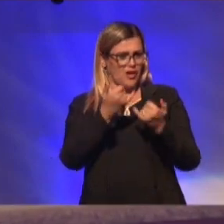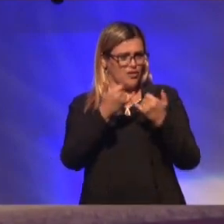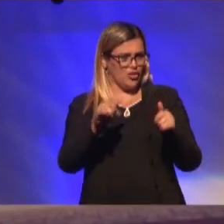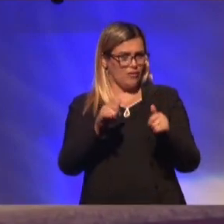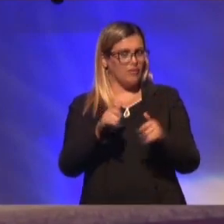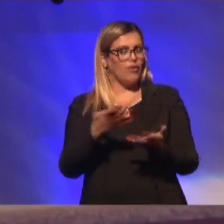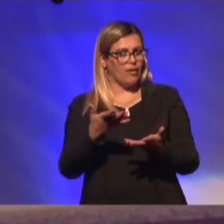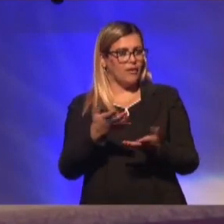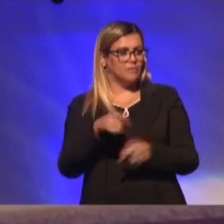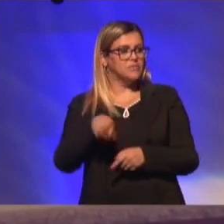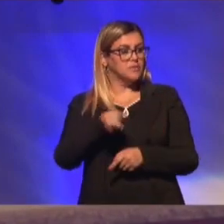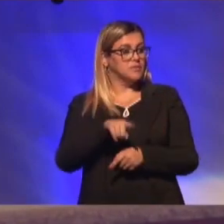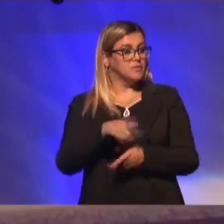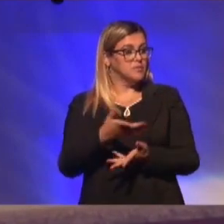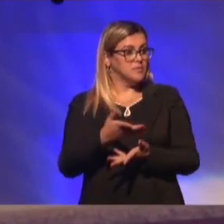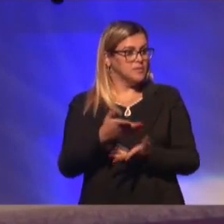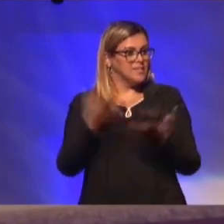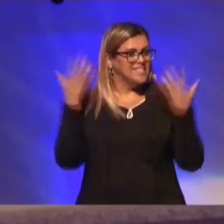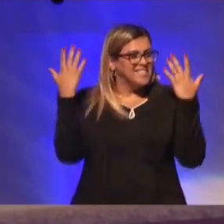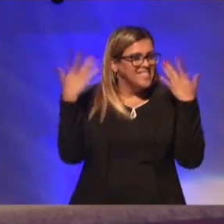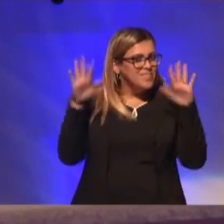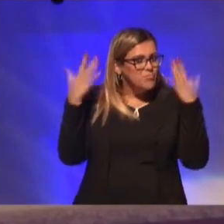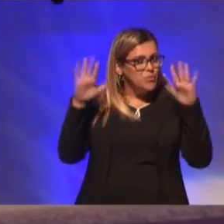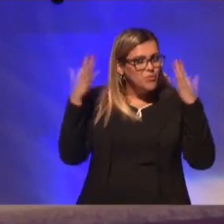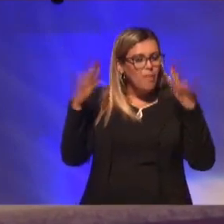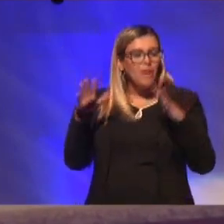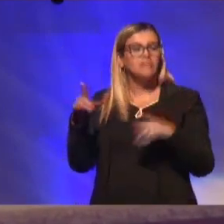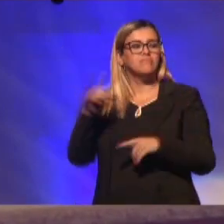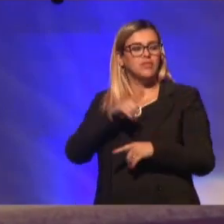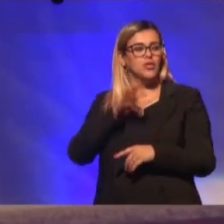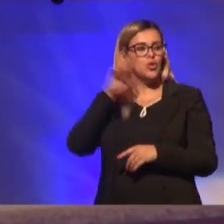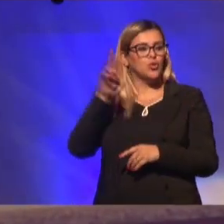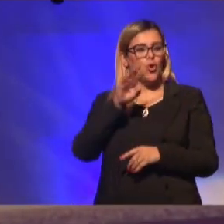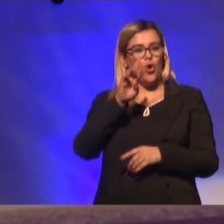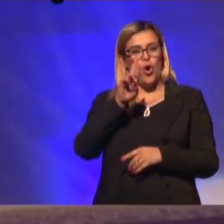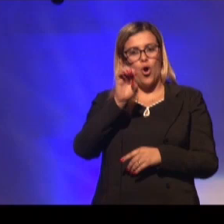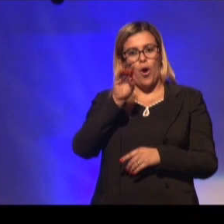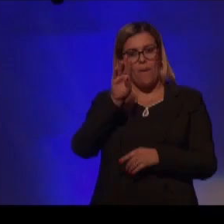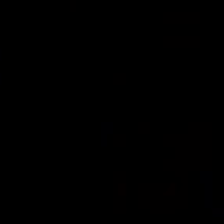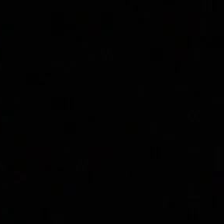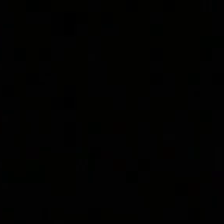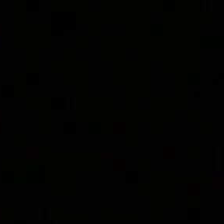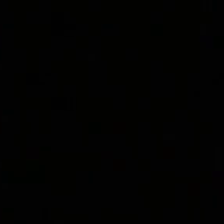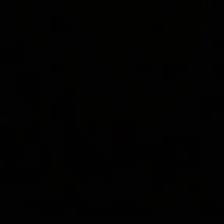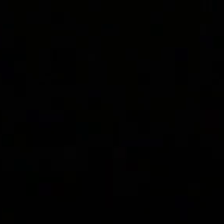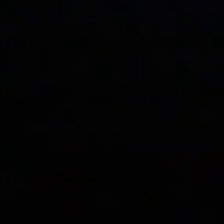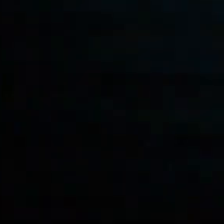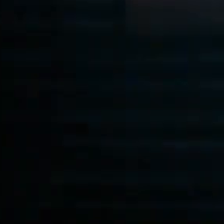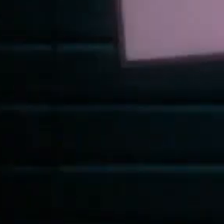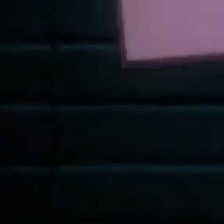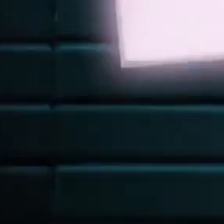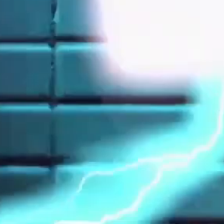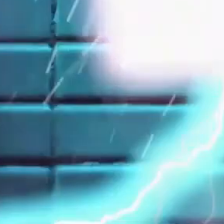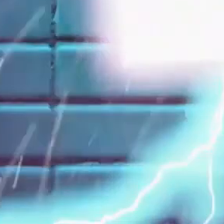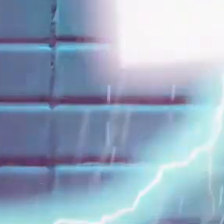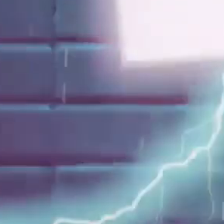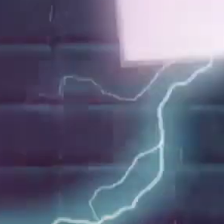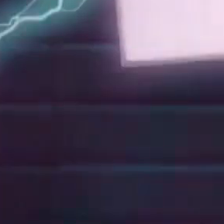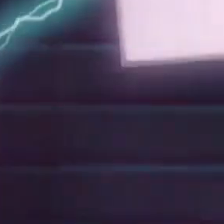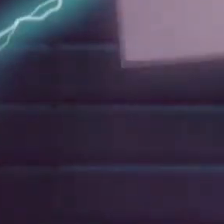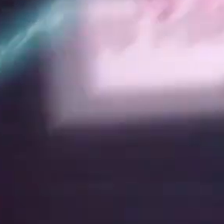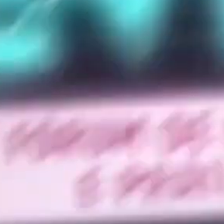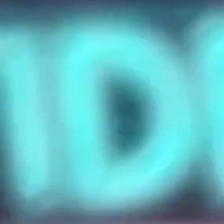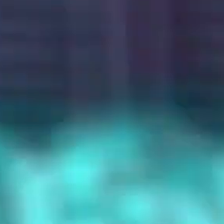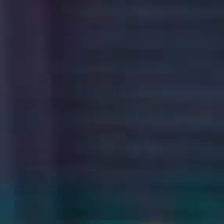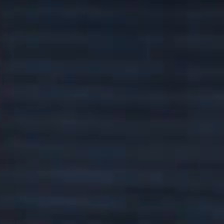choque. Eu quero que vocês façam muitos aplausos e muito barulho para o Dr. Robinson Emiliano José de Freitas. Cláudio, você